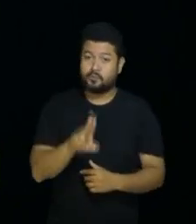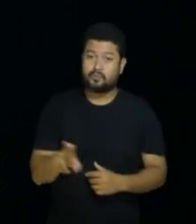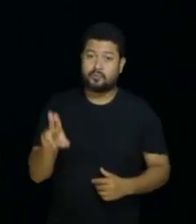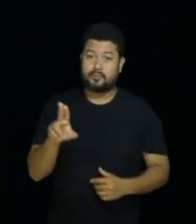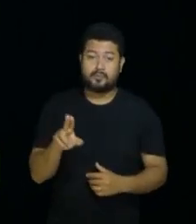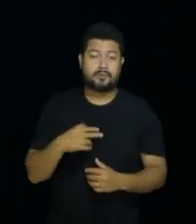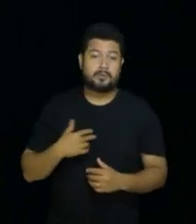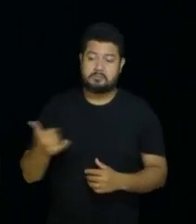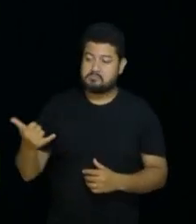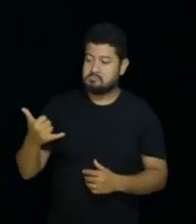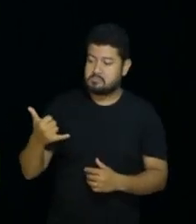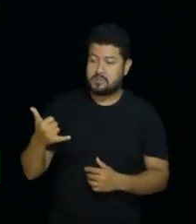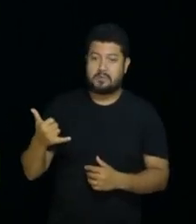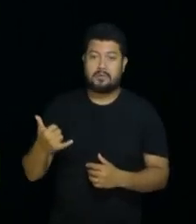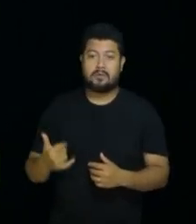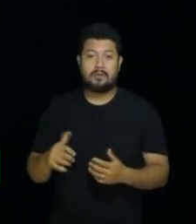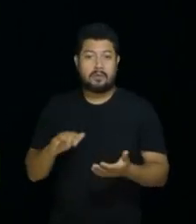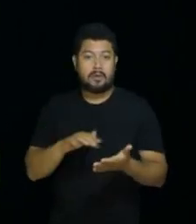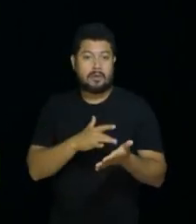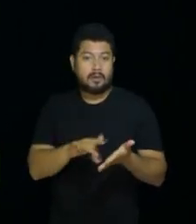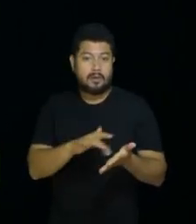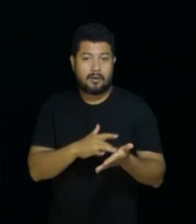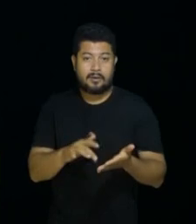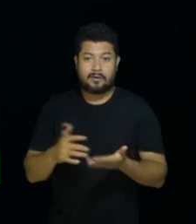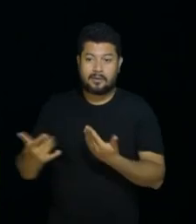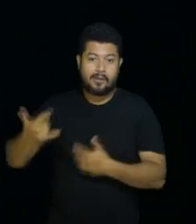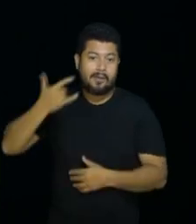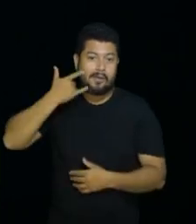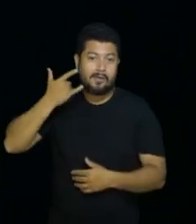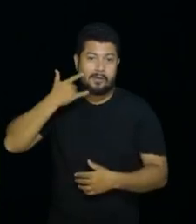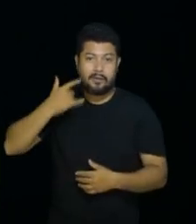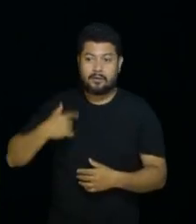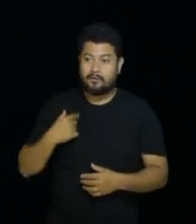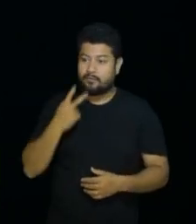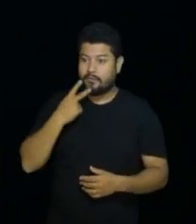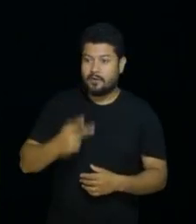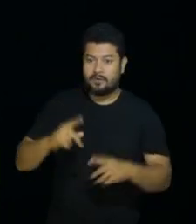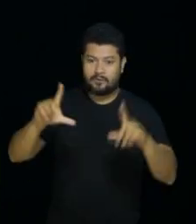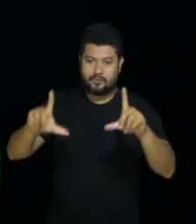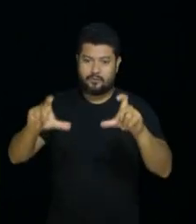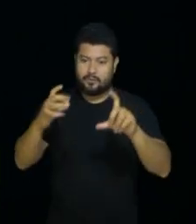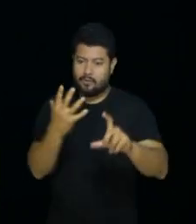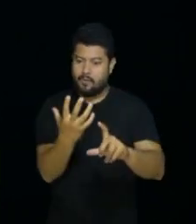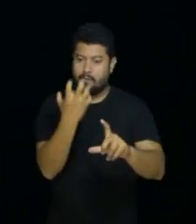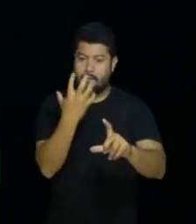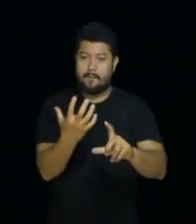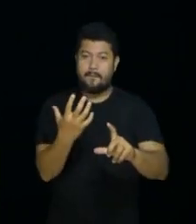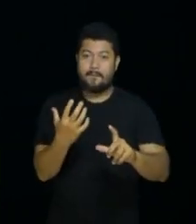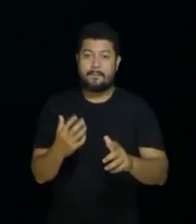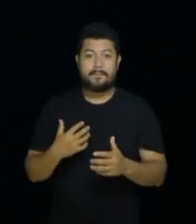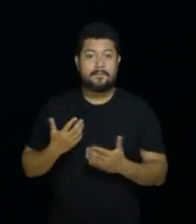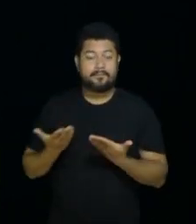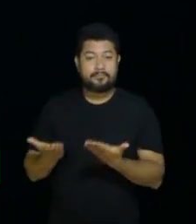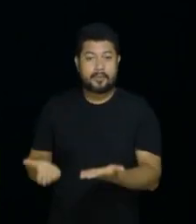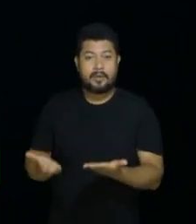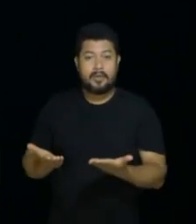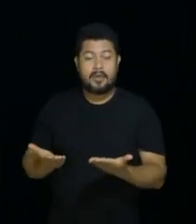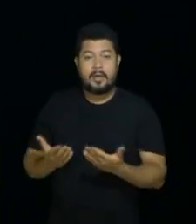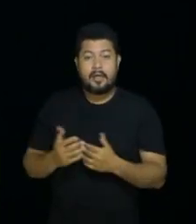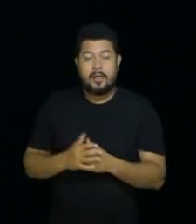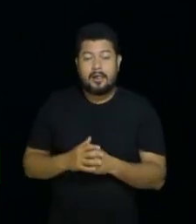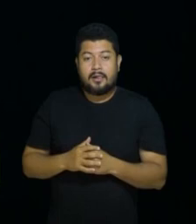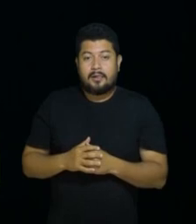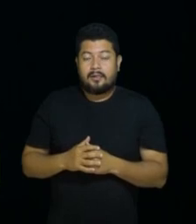aparelho. O deputado Mauro citou o reconhecimento facial. Então, a tecnologia está muito presente nas nossas vidas e é importante que